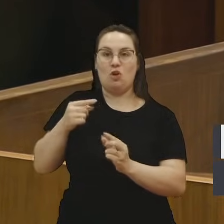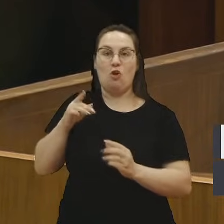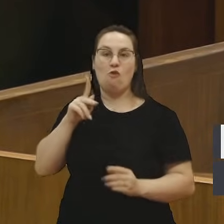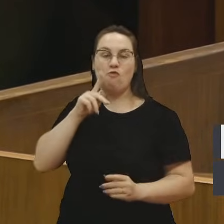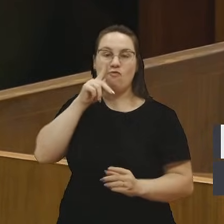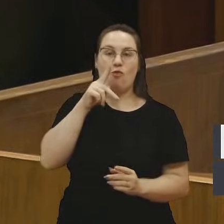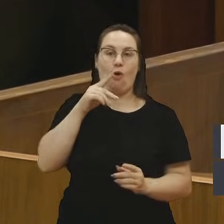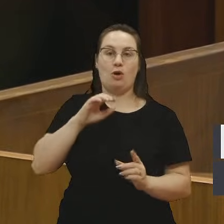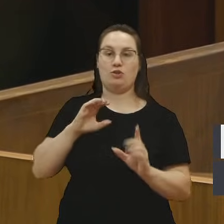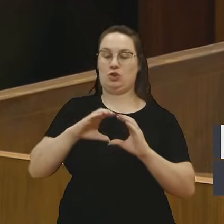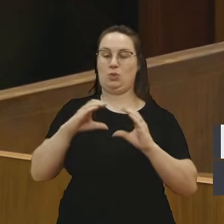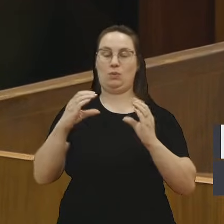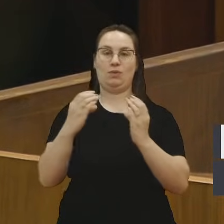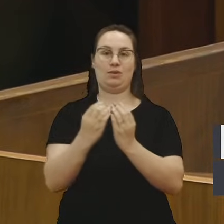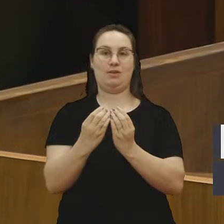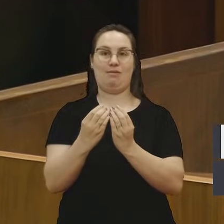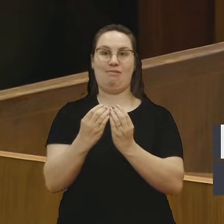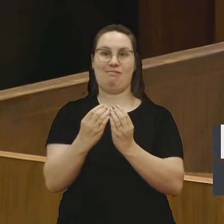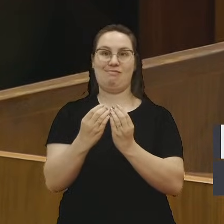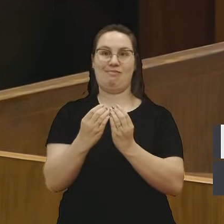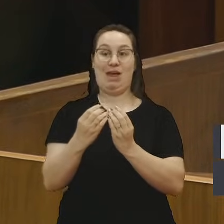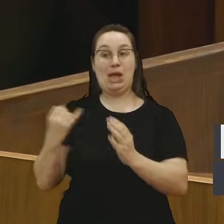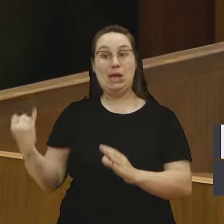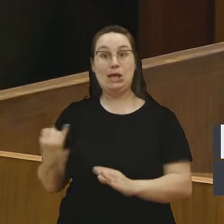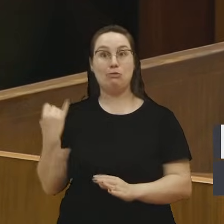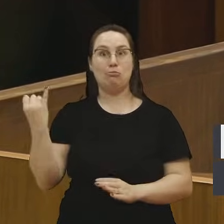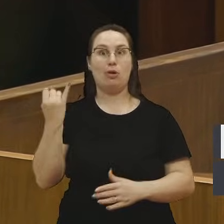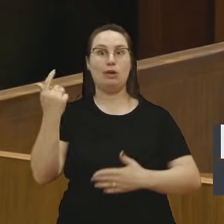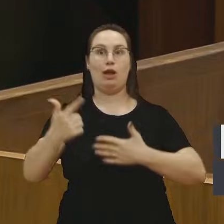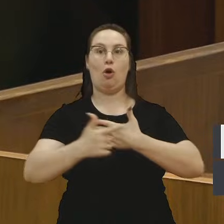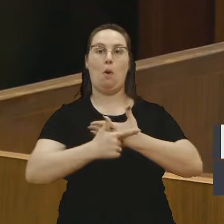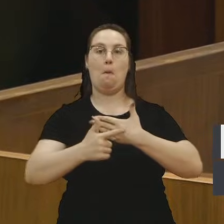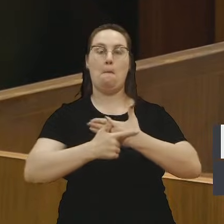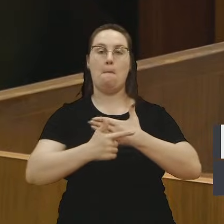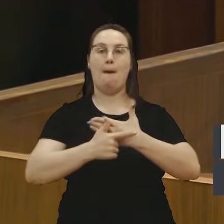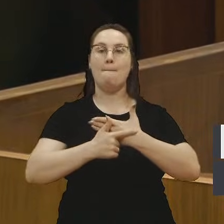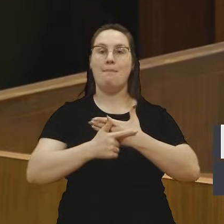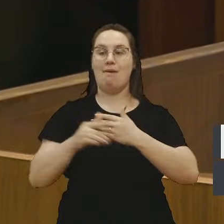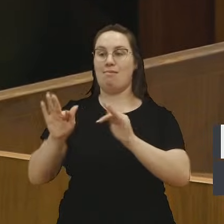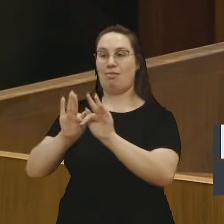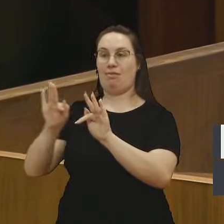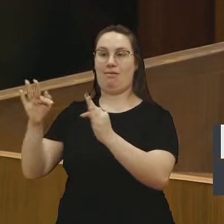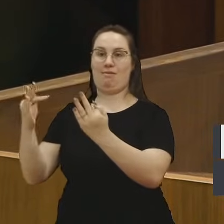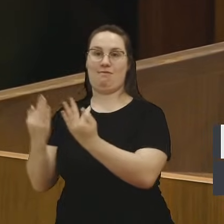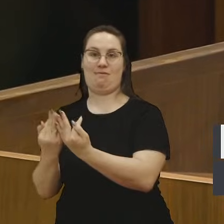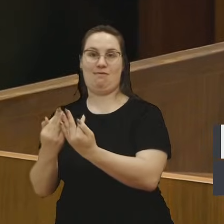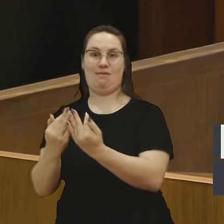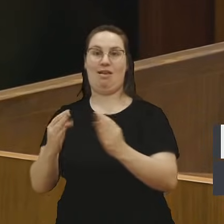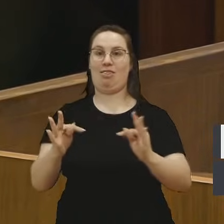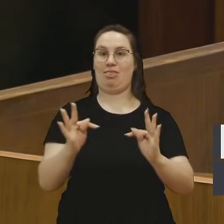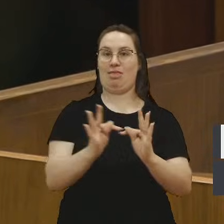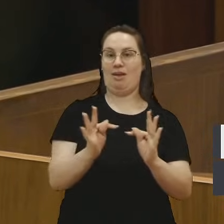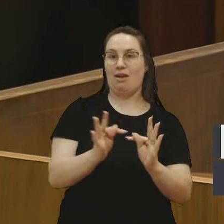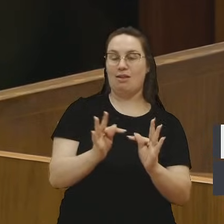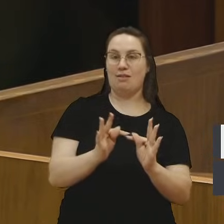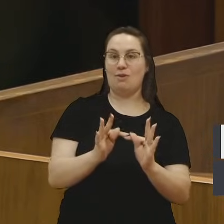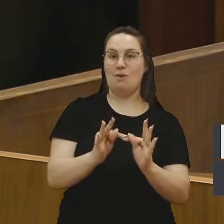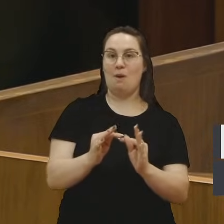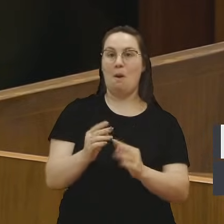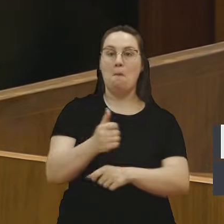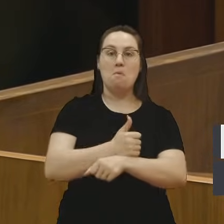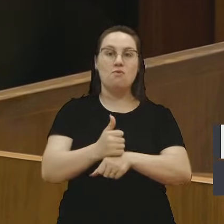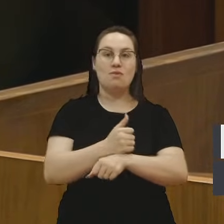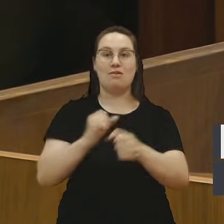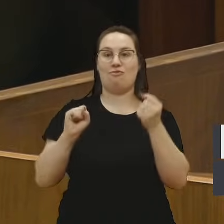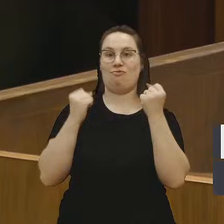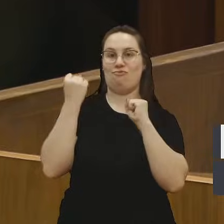comunidade. Quero destacar aqui também o papel fundamental das famílias, dos técnicos, profissionais de educação